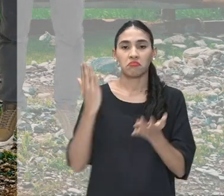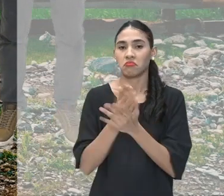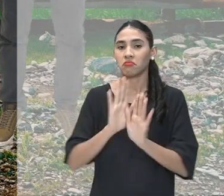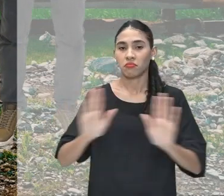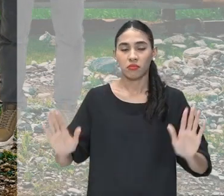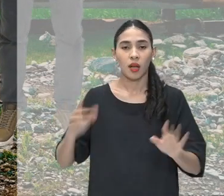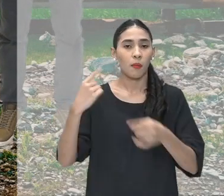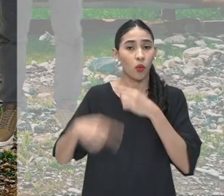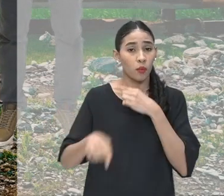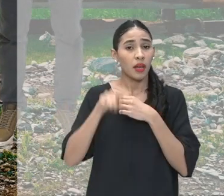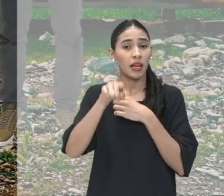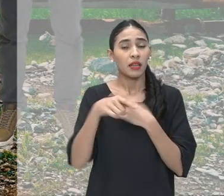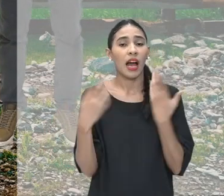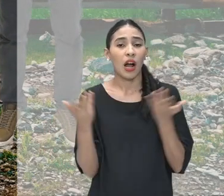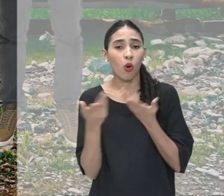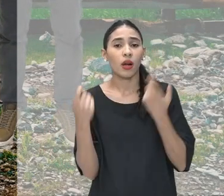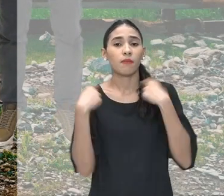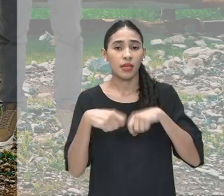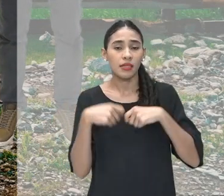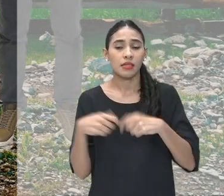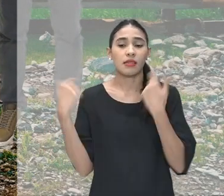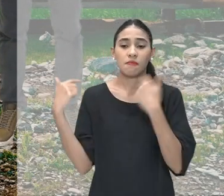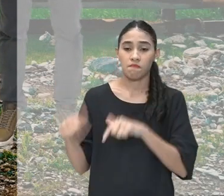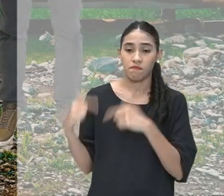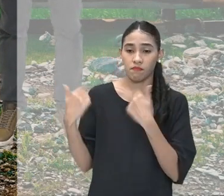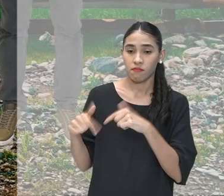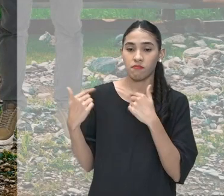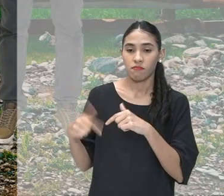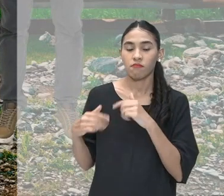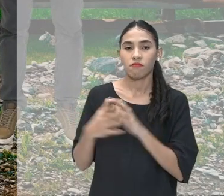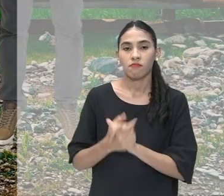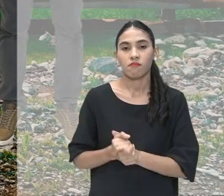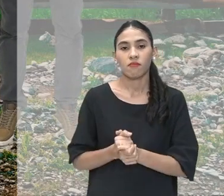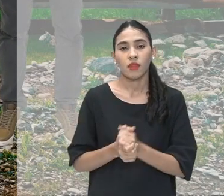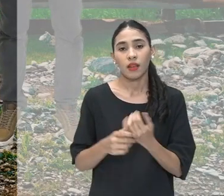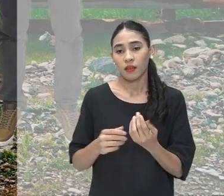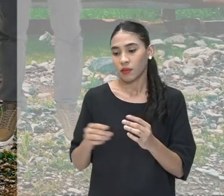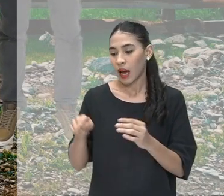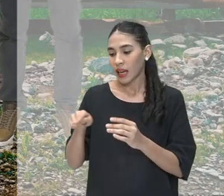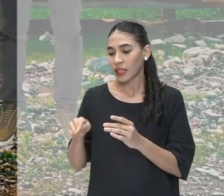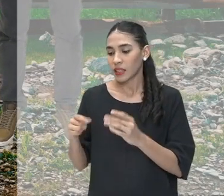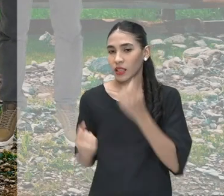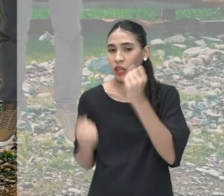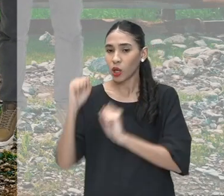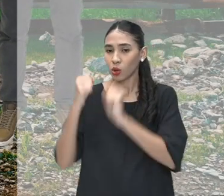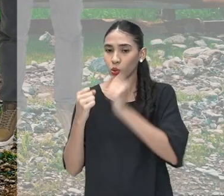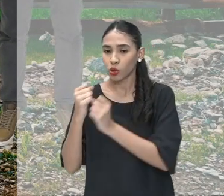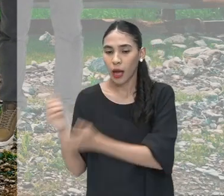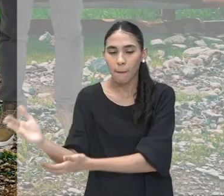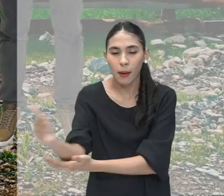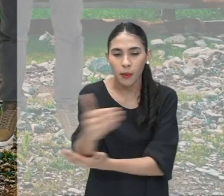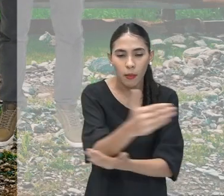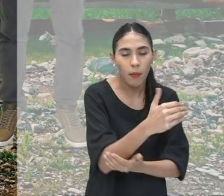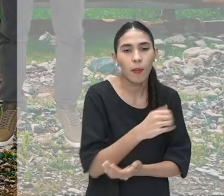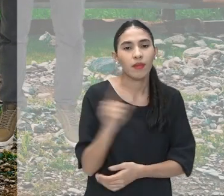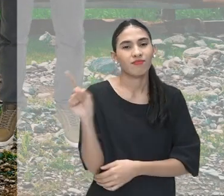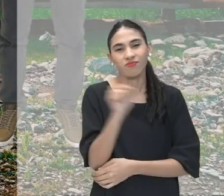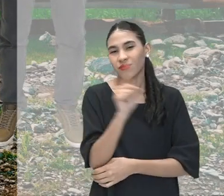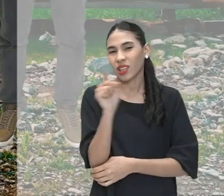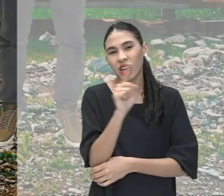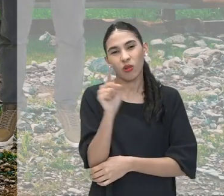você tem que trabalhar. Então, claro que a indústria não vai absorver todo mundo, vai absorver uma parte, a outra parte vai ficar